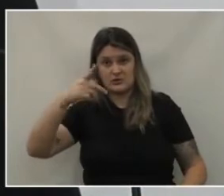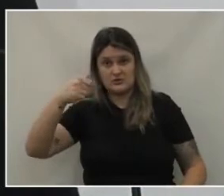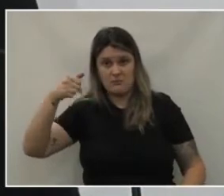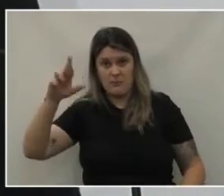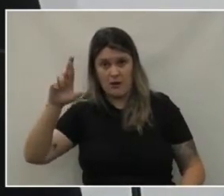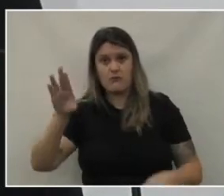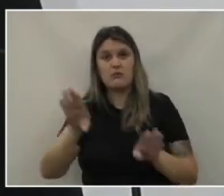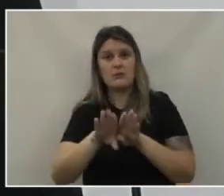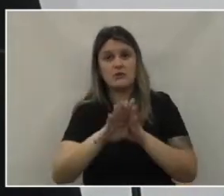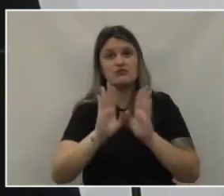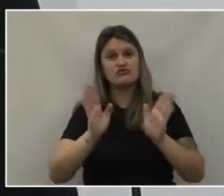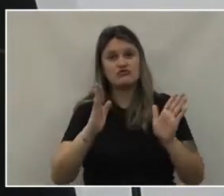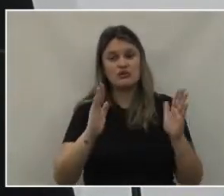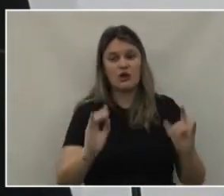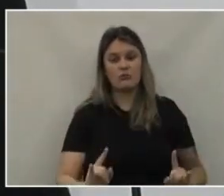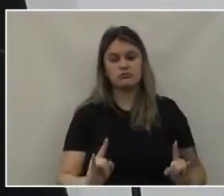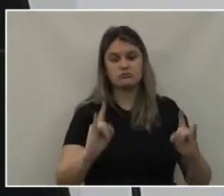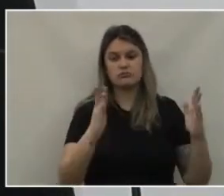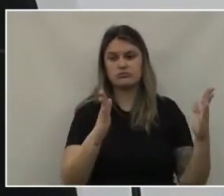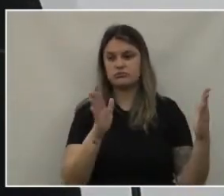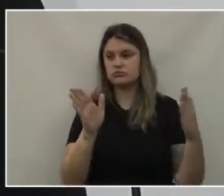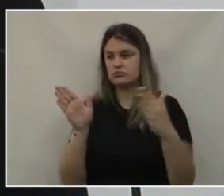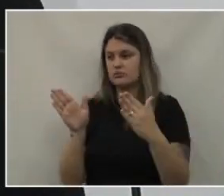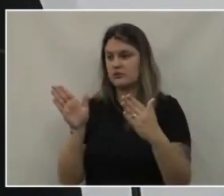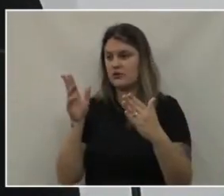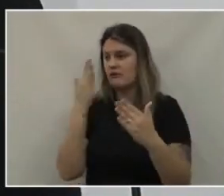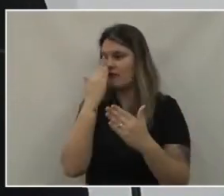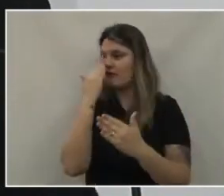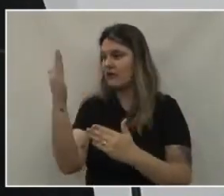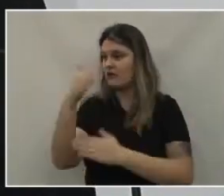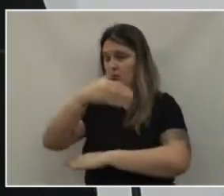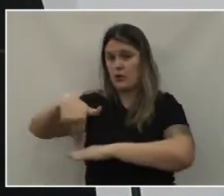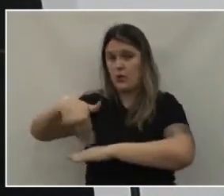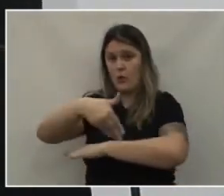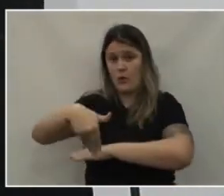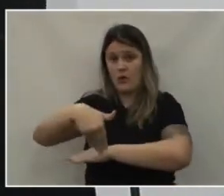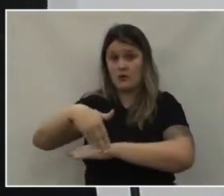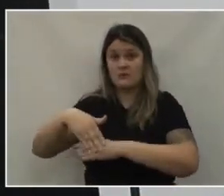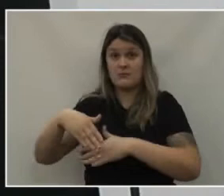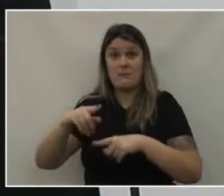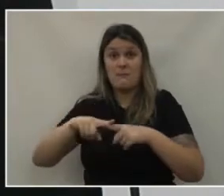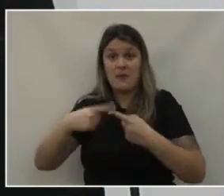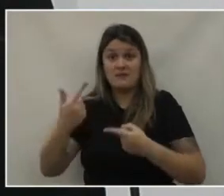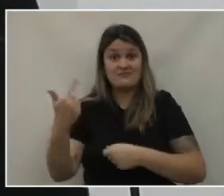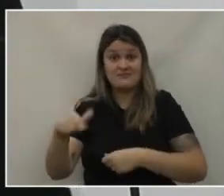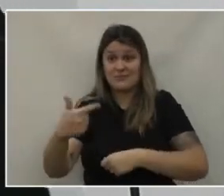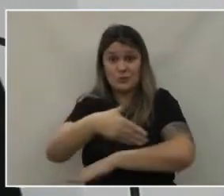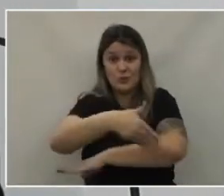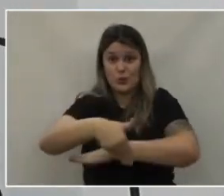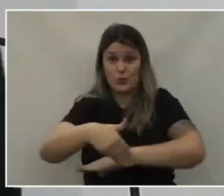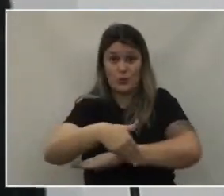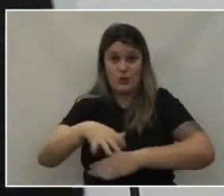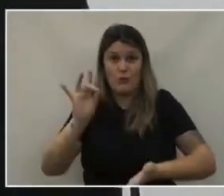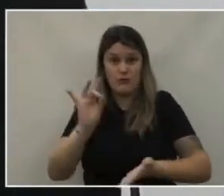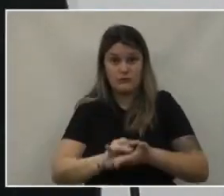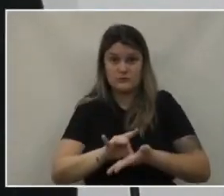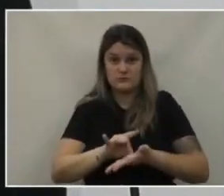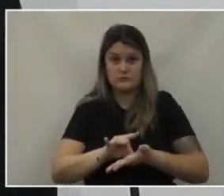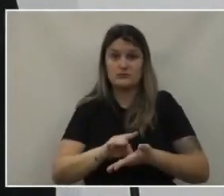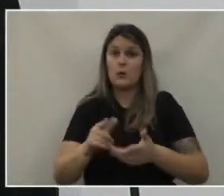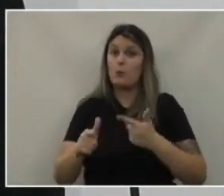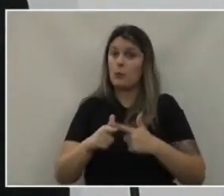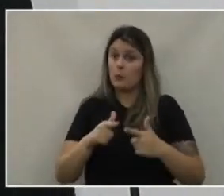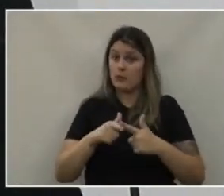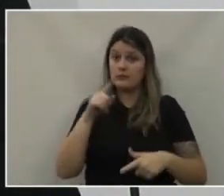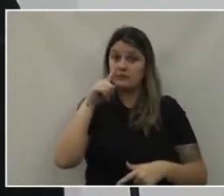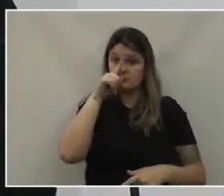com a entrada para o lado dessa rua. Então, o que nós temos ali? Nós temos um problema